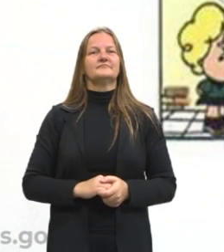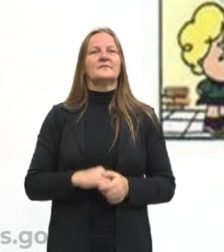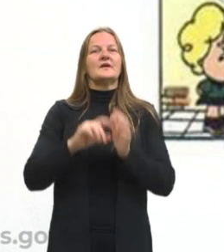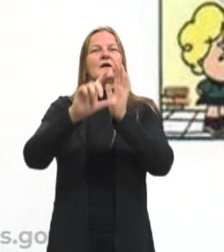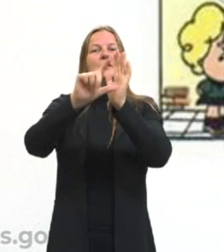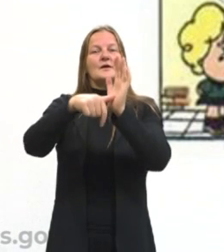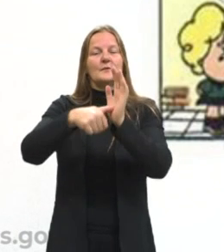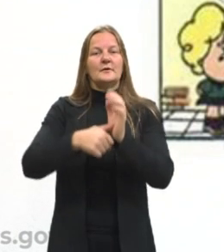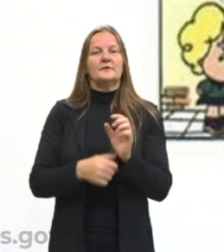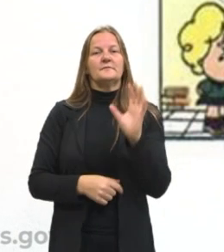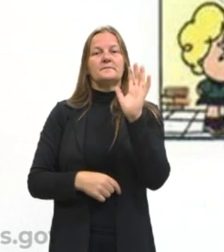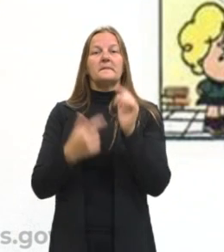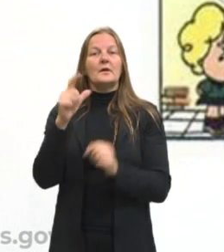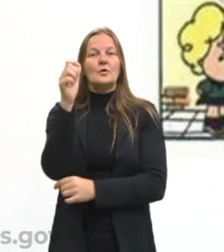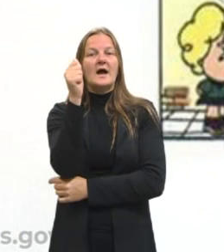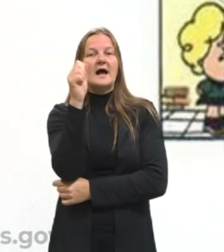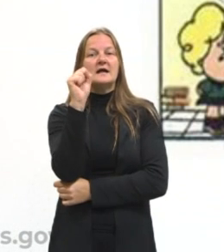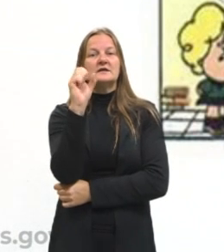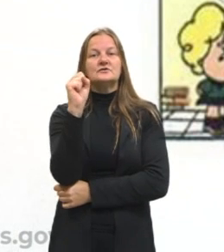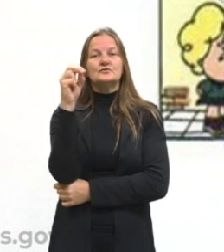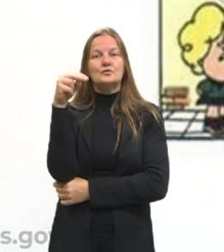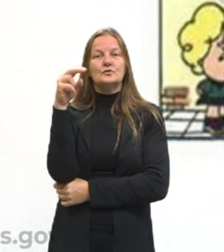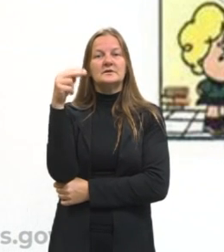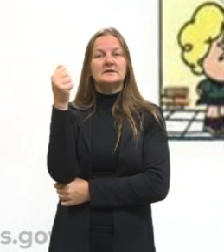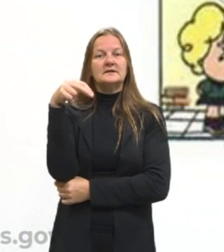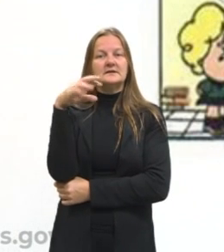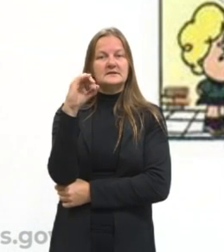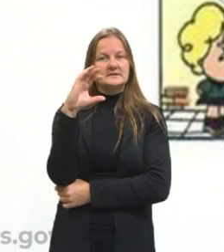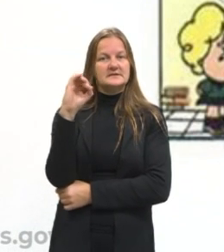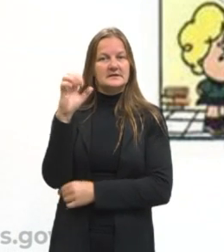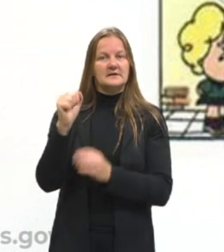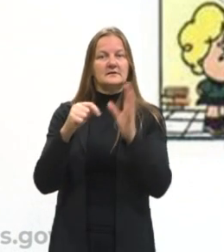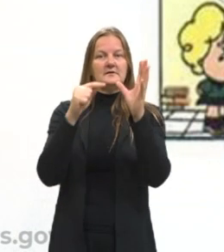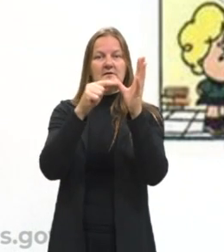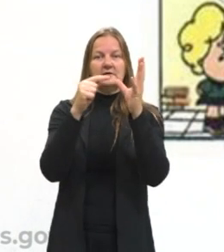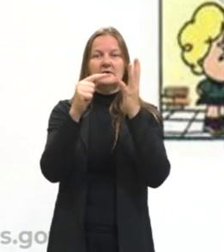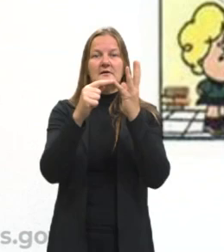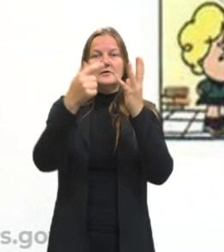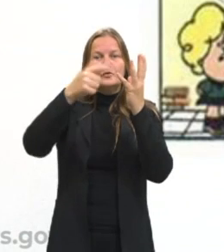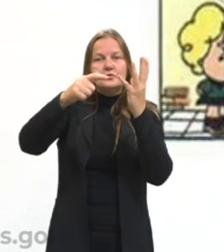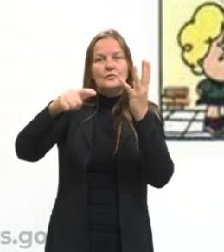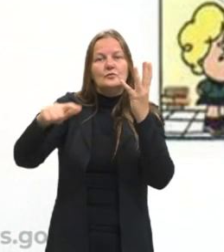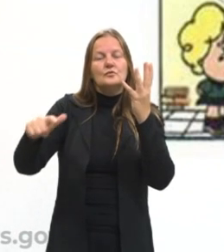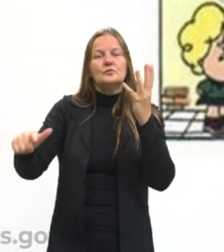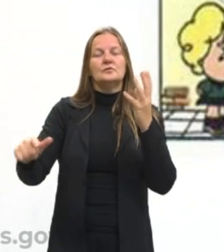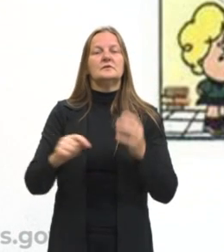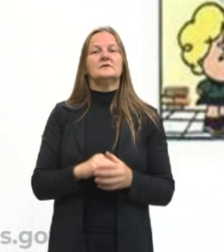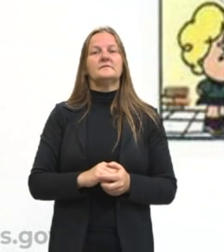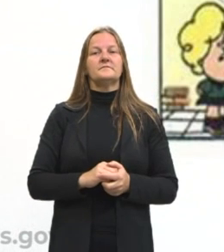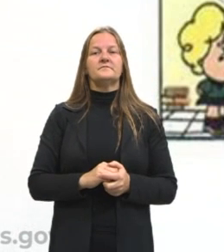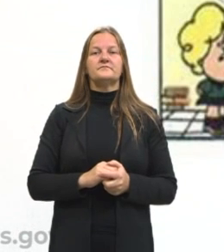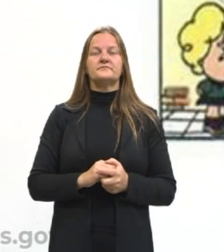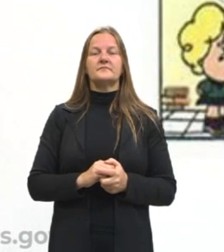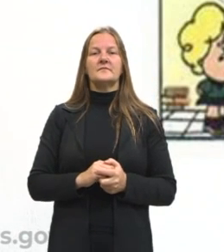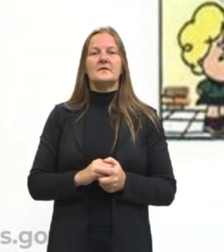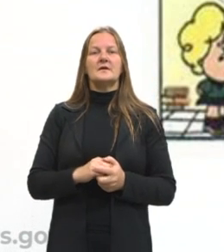Depois, a gente tem o que a gente chama de assonância. Se a aliteração é repetição de sons